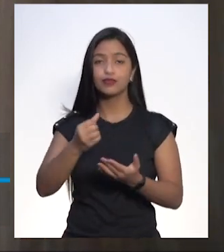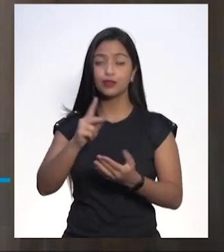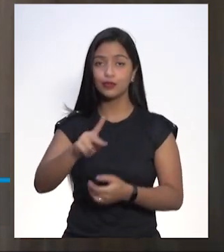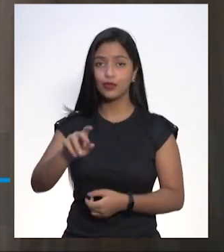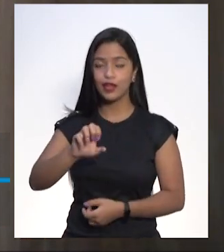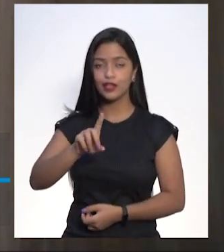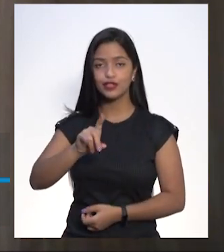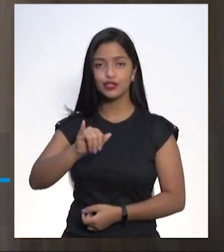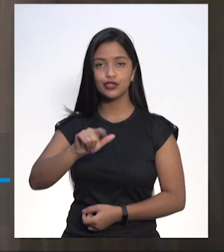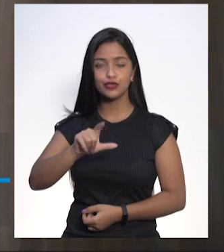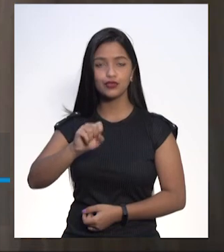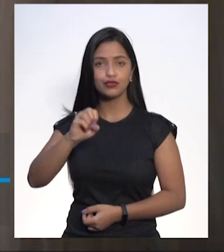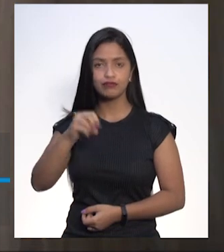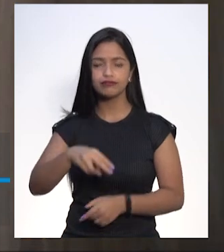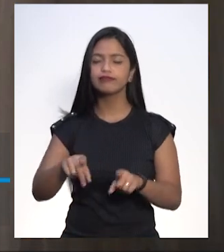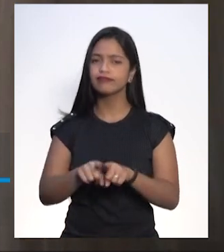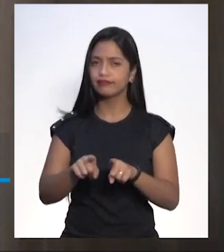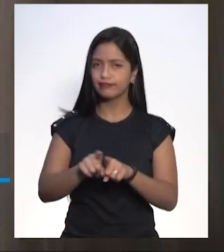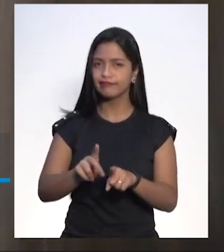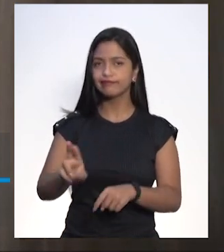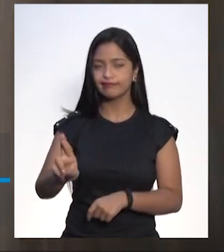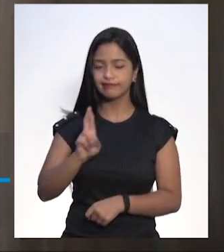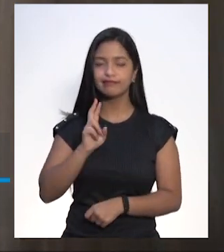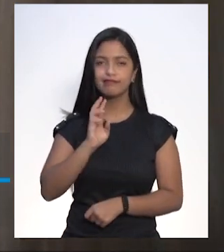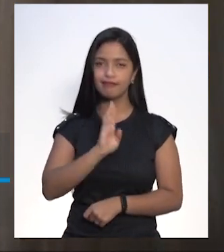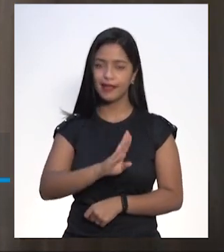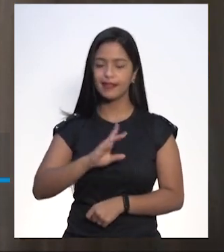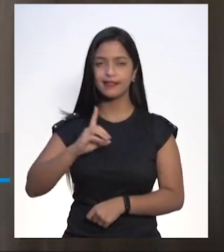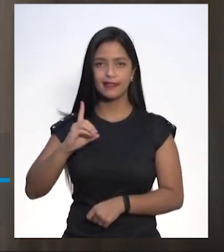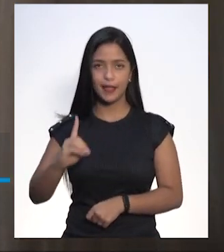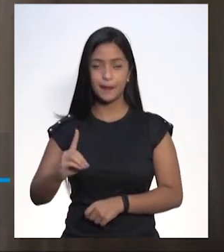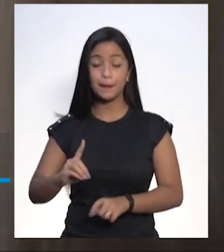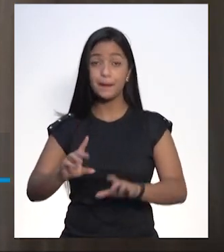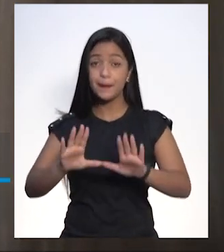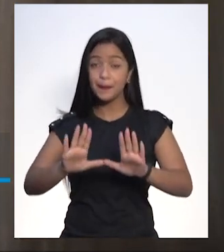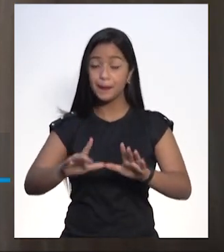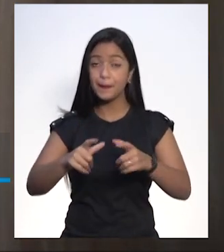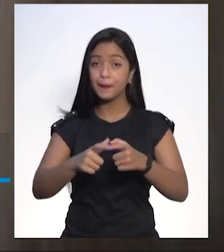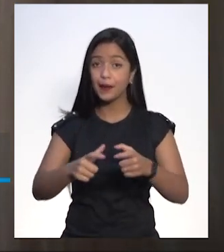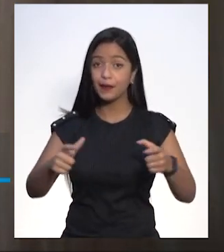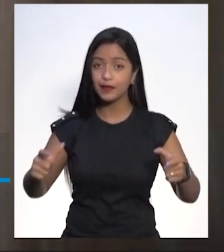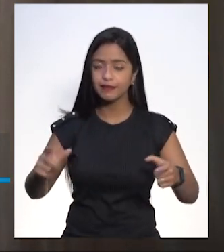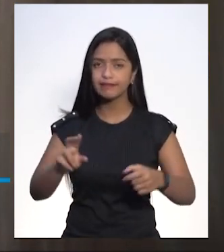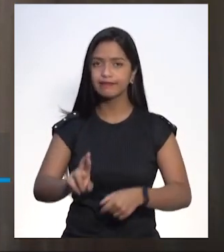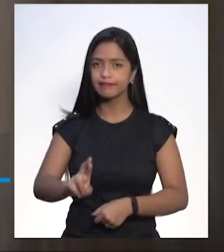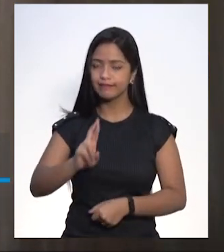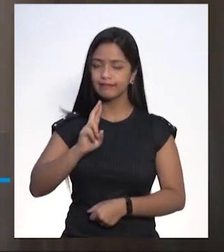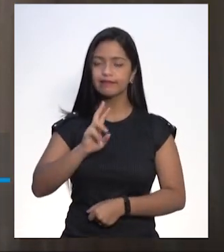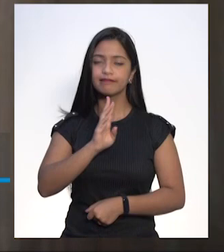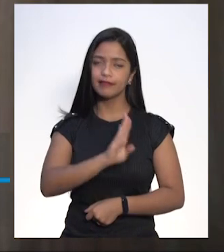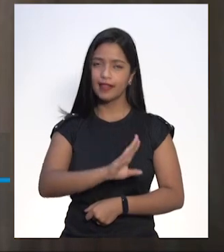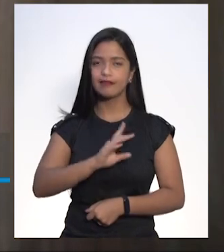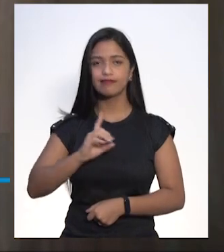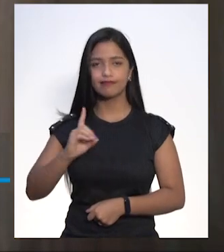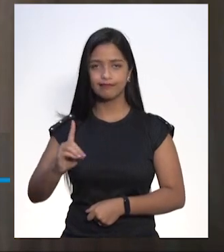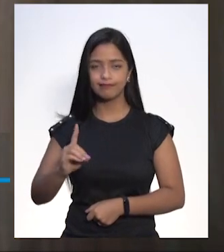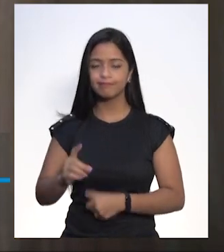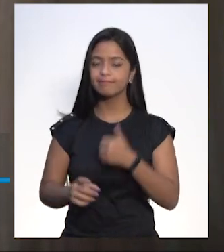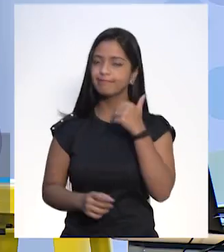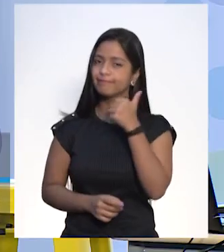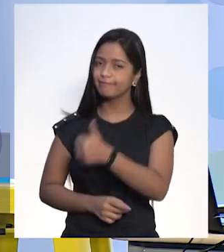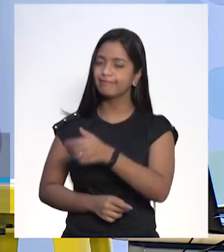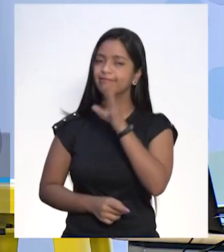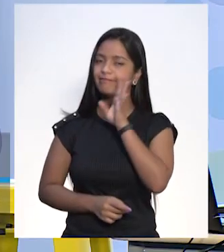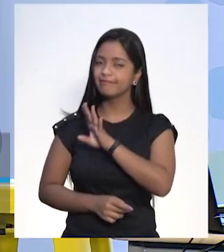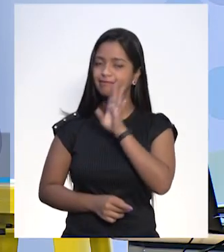Edilson, também B e D. Mas a maioria, o Osmar, colocou B e D. Legal, Ale. Deixa eu